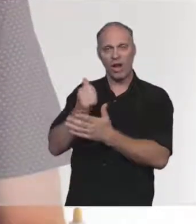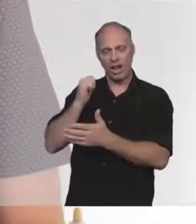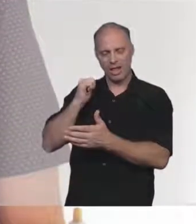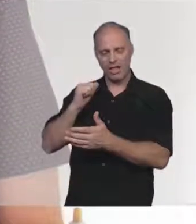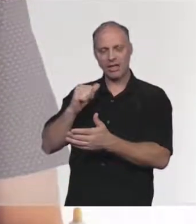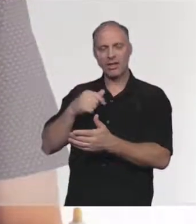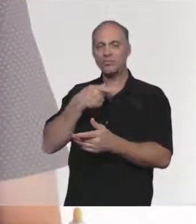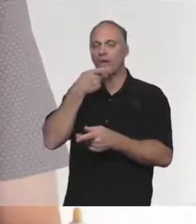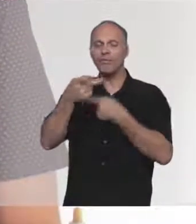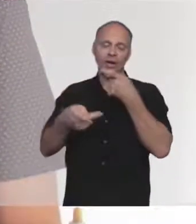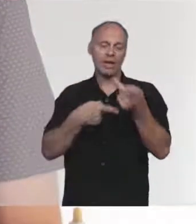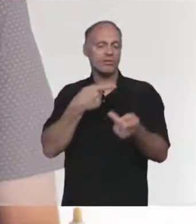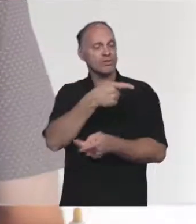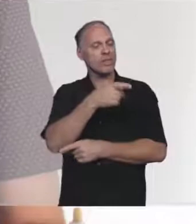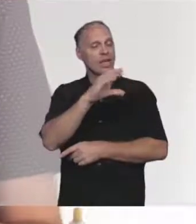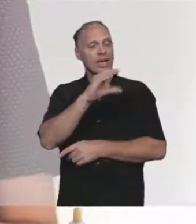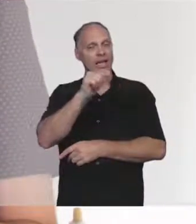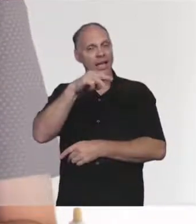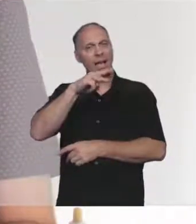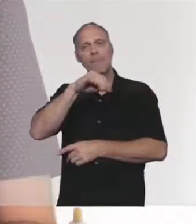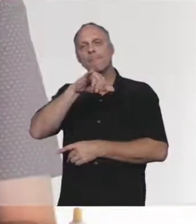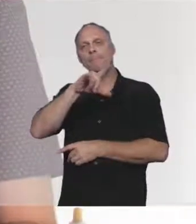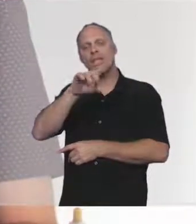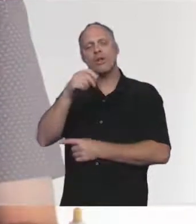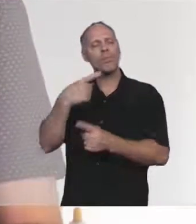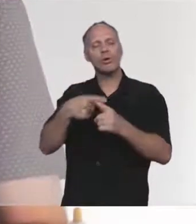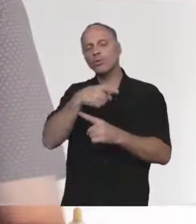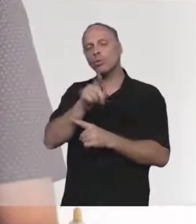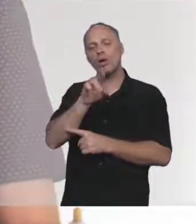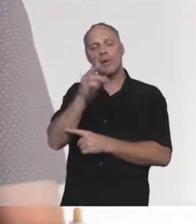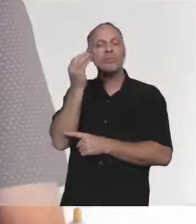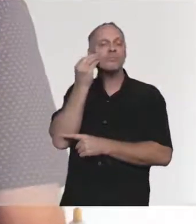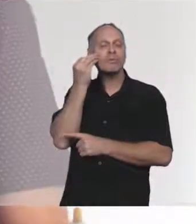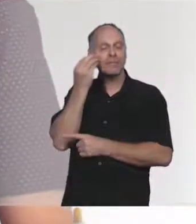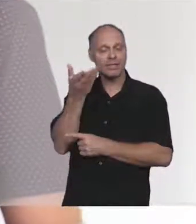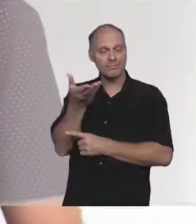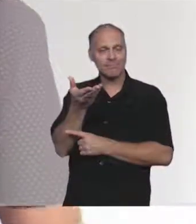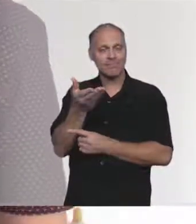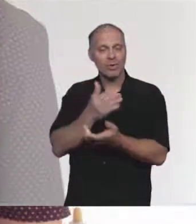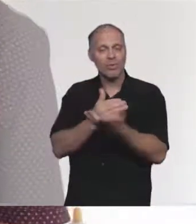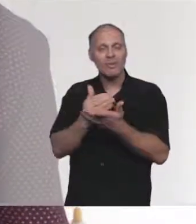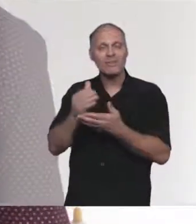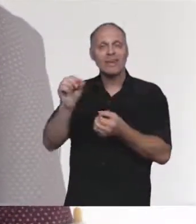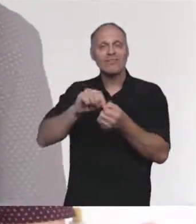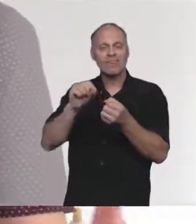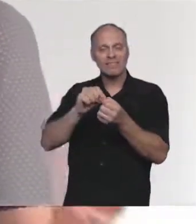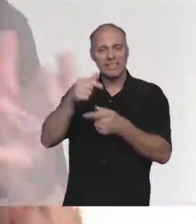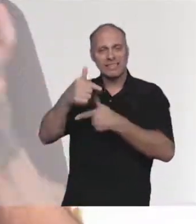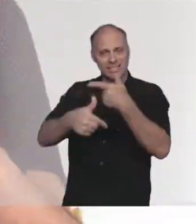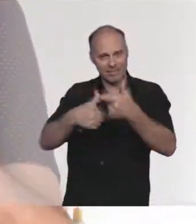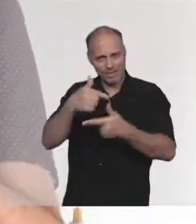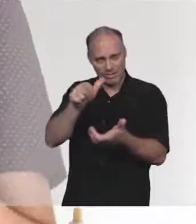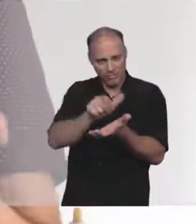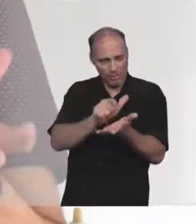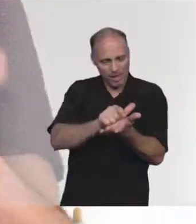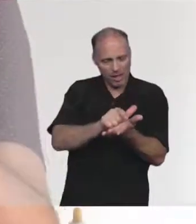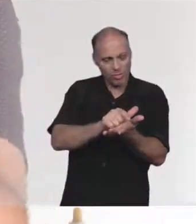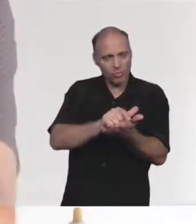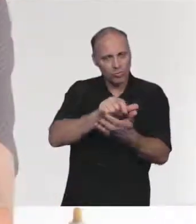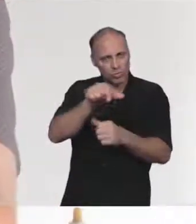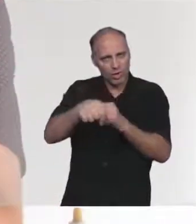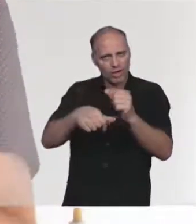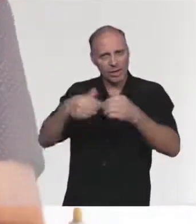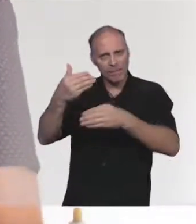Camilo, por que tu não experimenta começar a passar esse trabalho